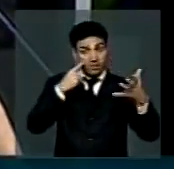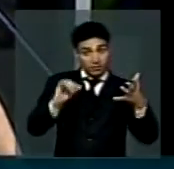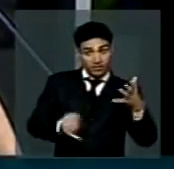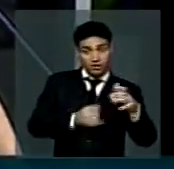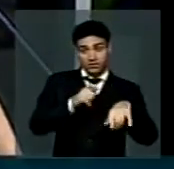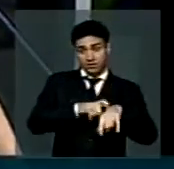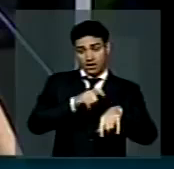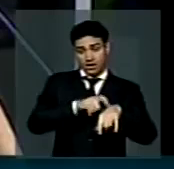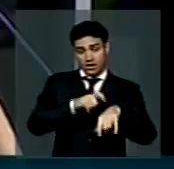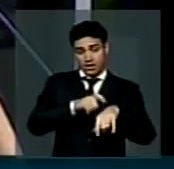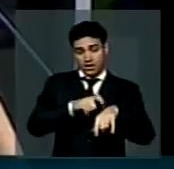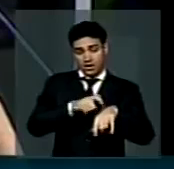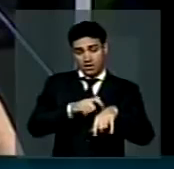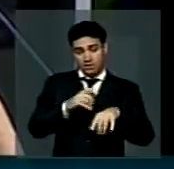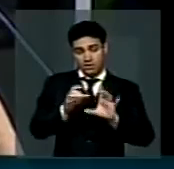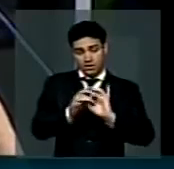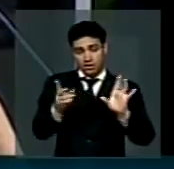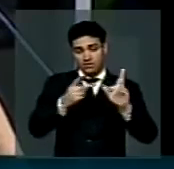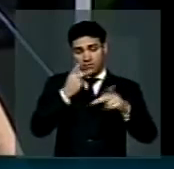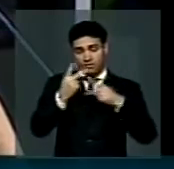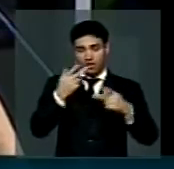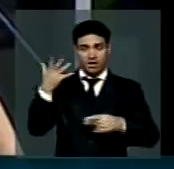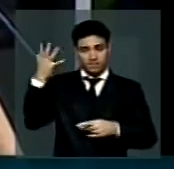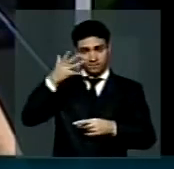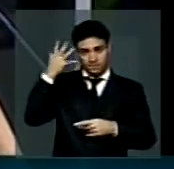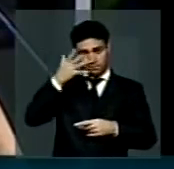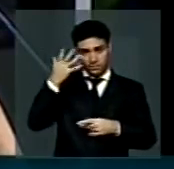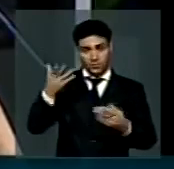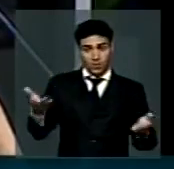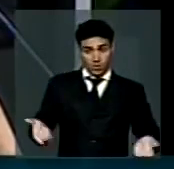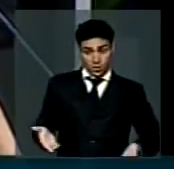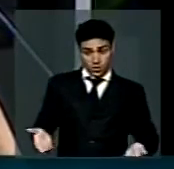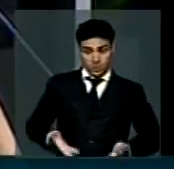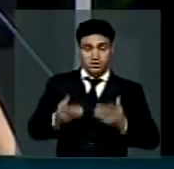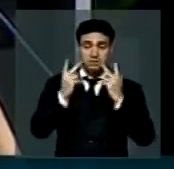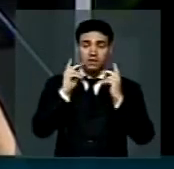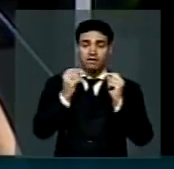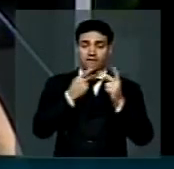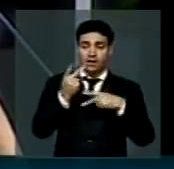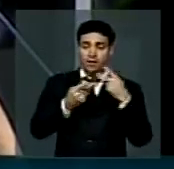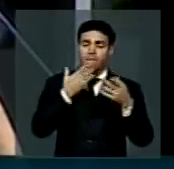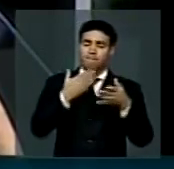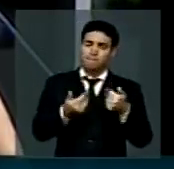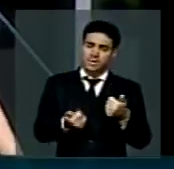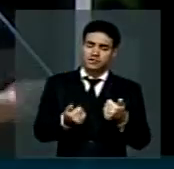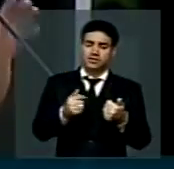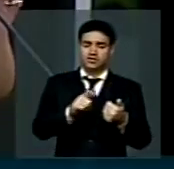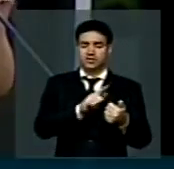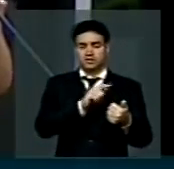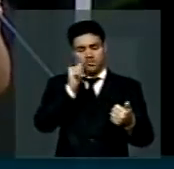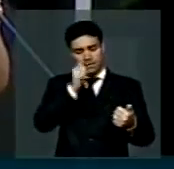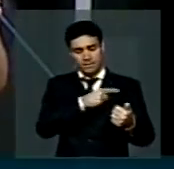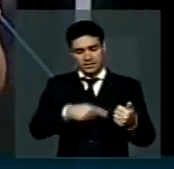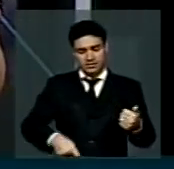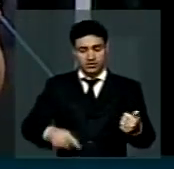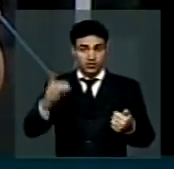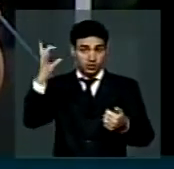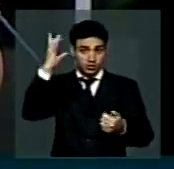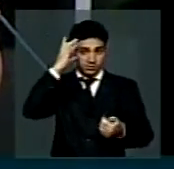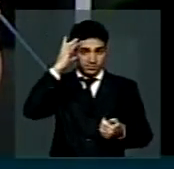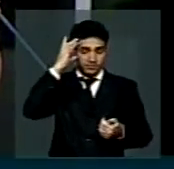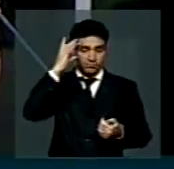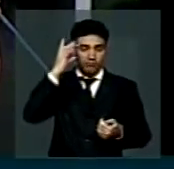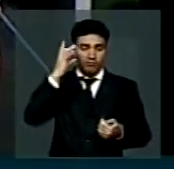que tenho disponível nessa tribuna hoje para fazer um apelo à presidenta Dilma